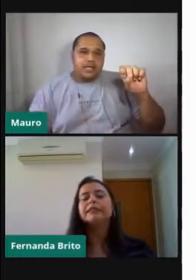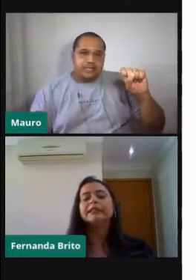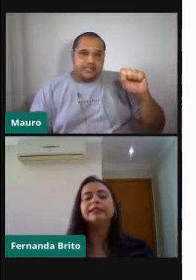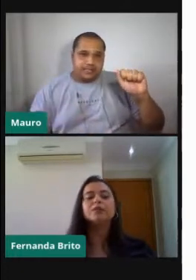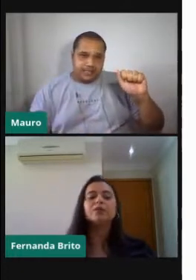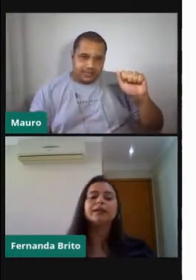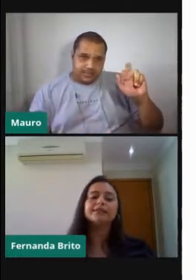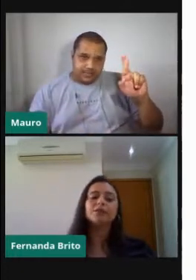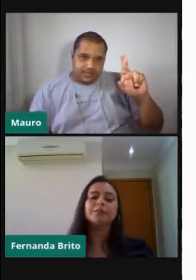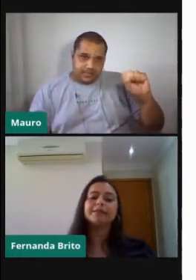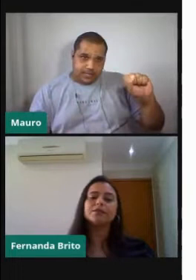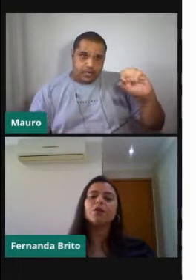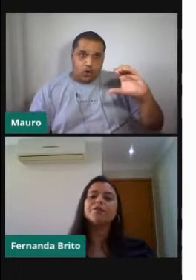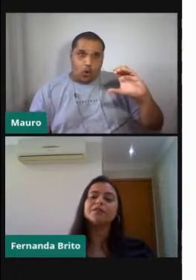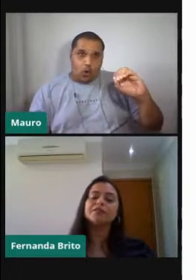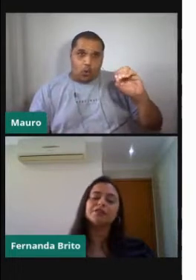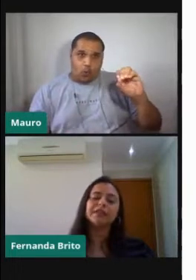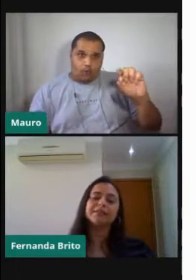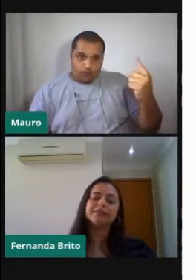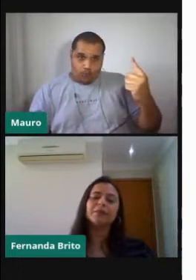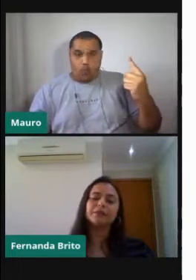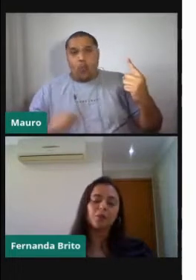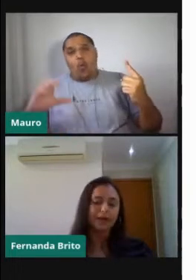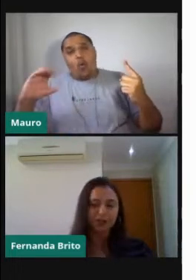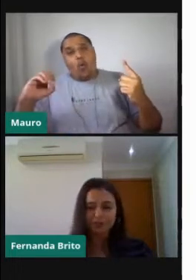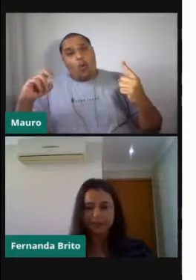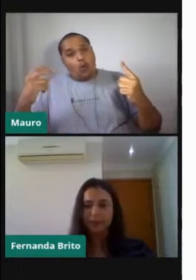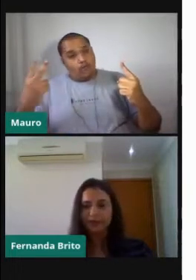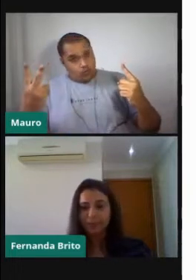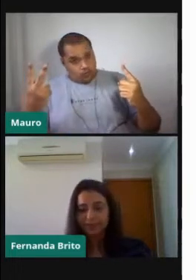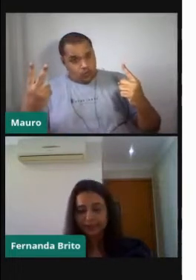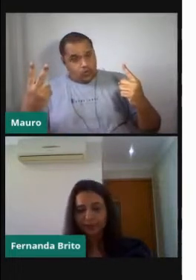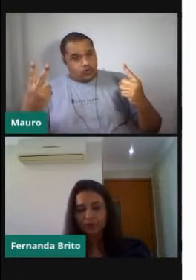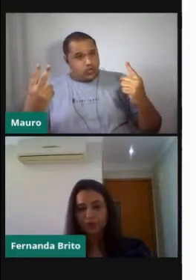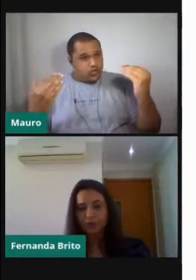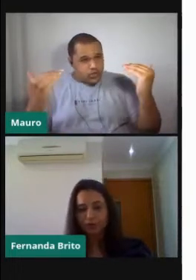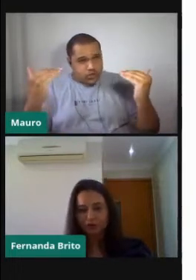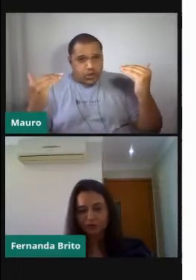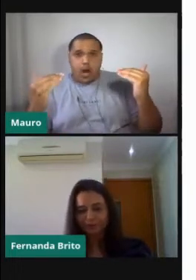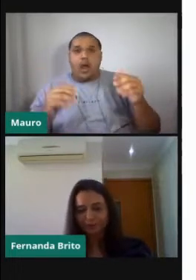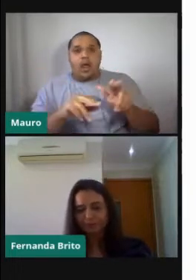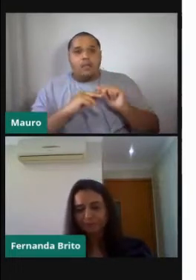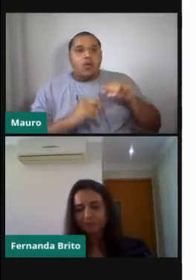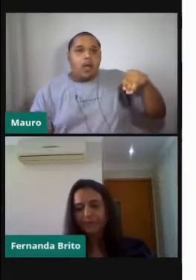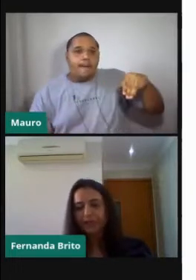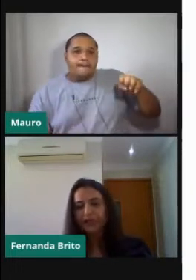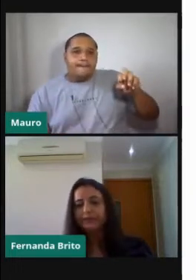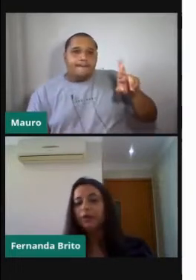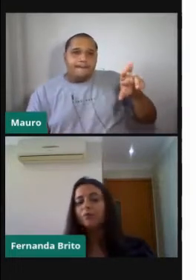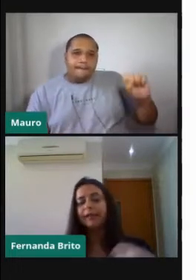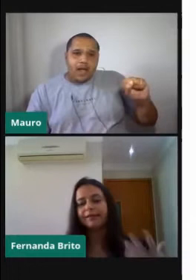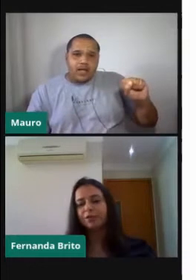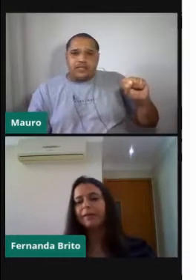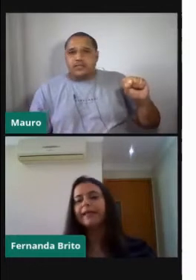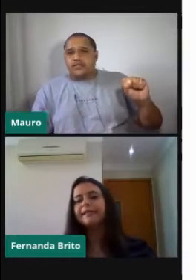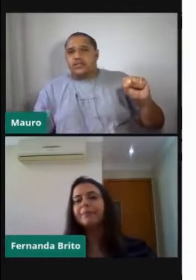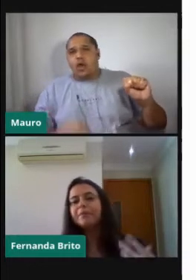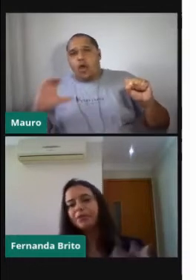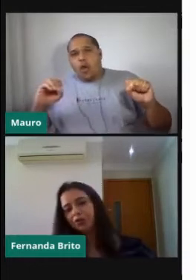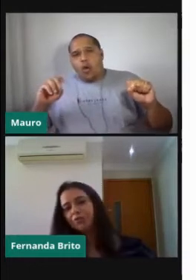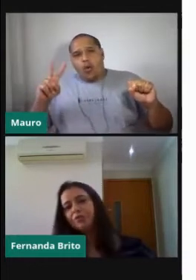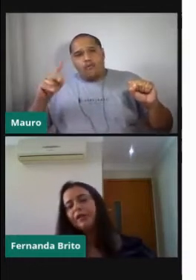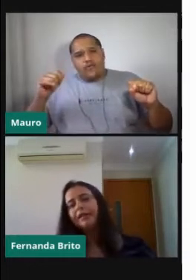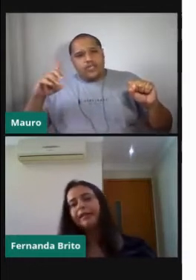né, e com relação ao MERS-CoV, eles compartilham 50% de homologia. Então, essa